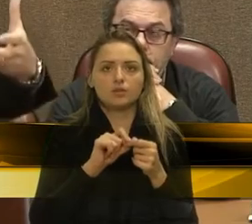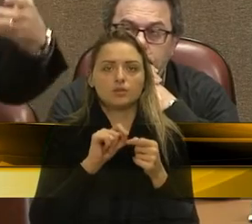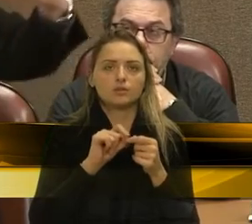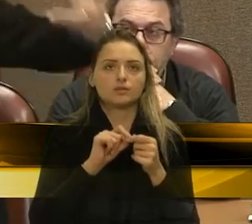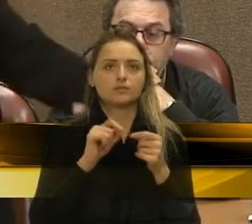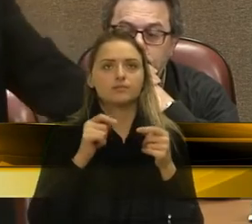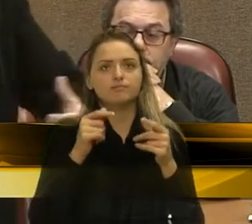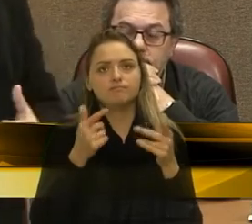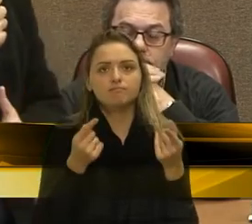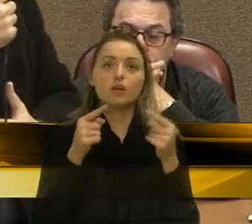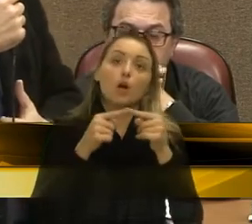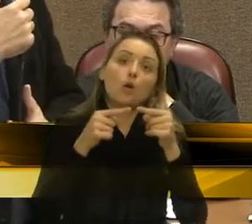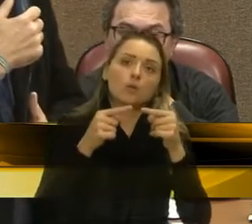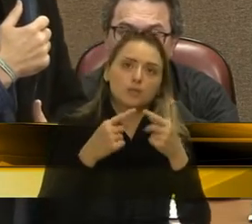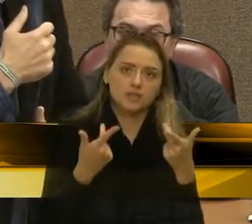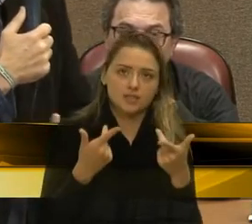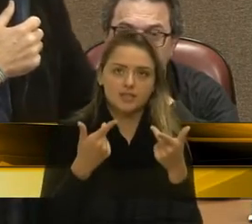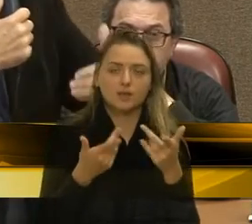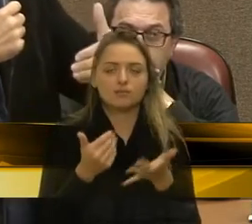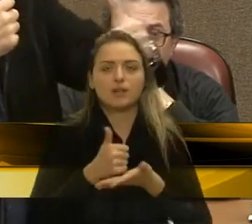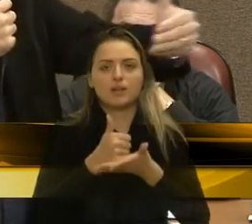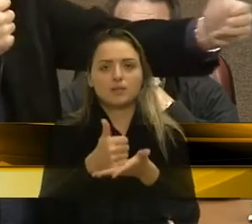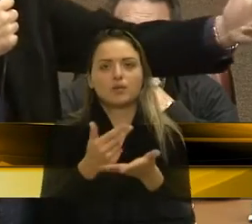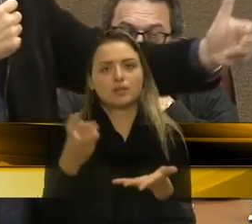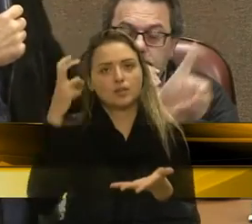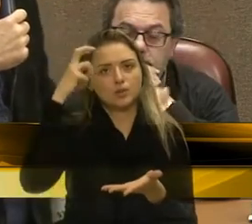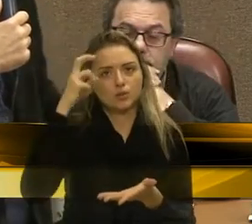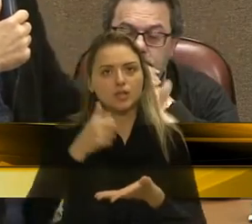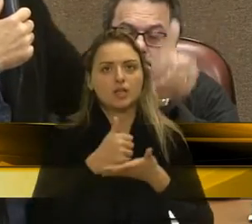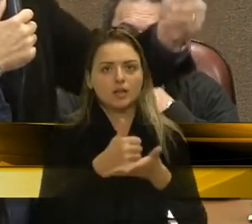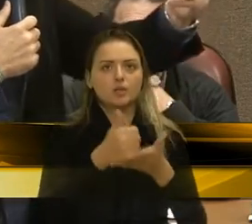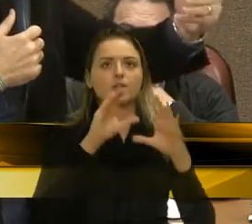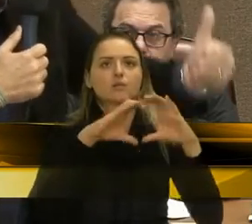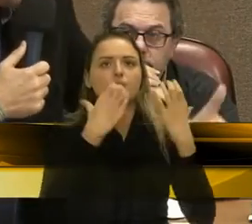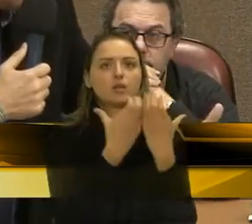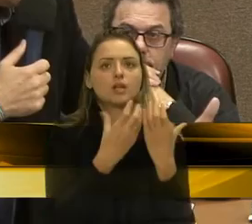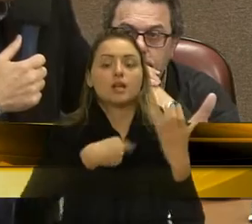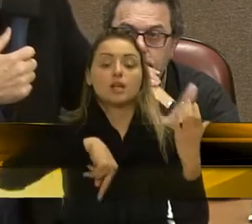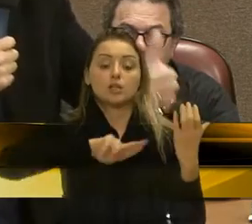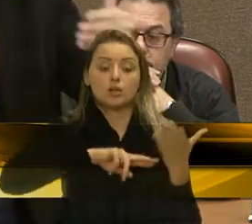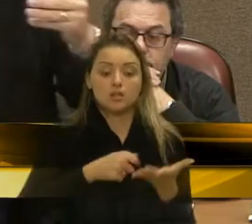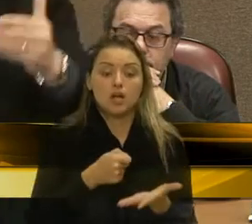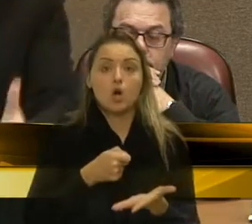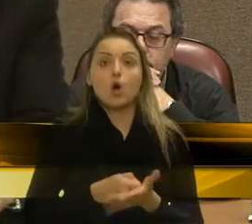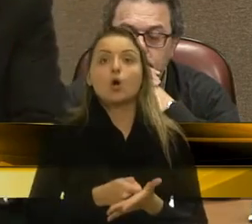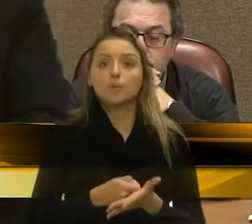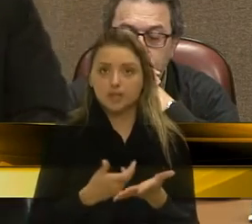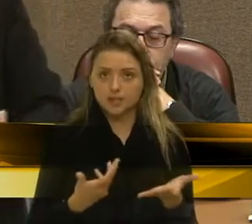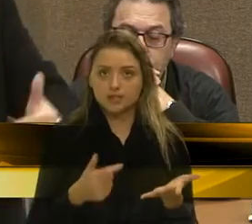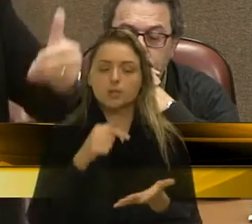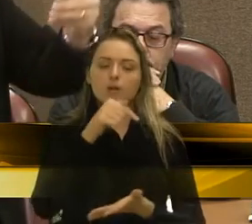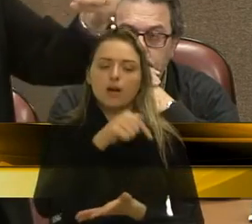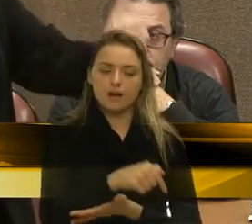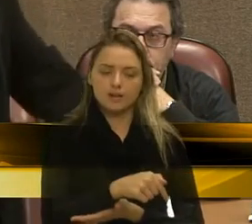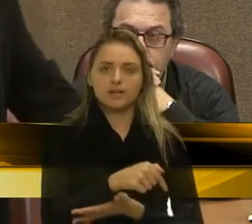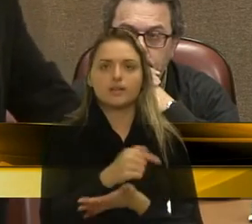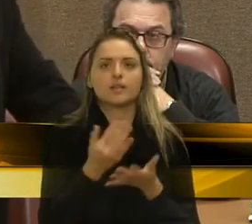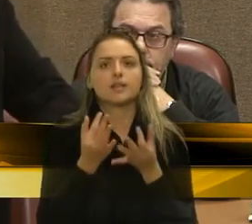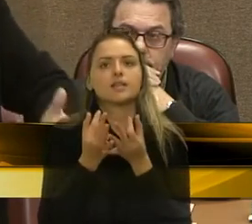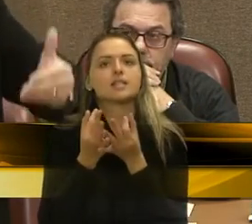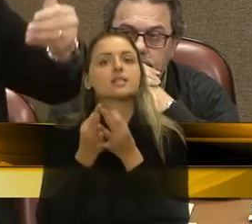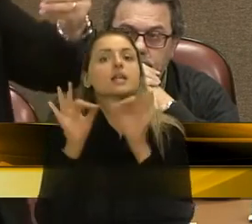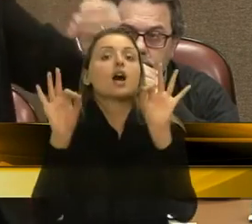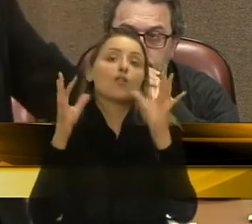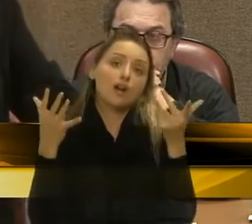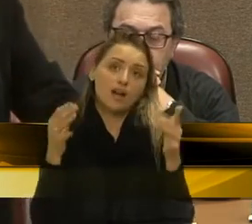em prol da nossa cultura, em prol da nossa comunidade. É o nosso dever aqui salvaguardar, né,